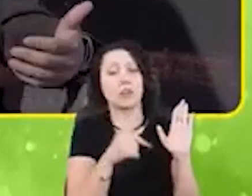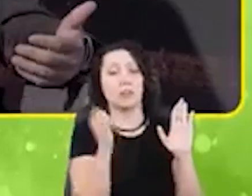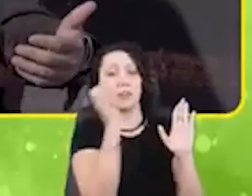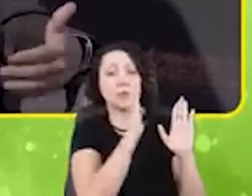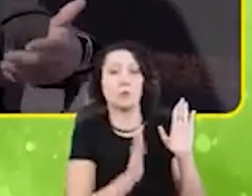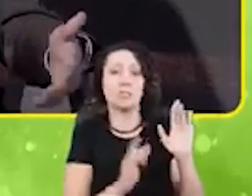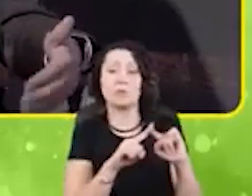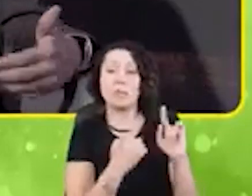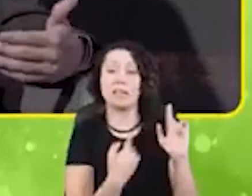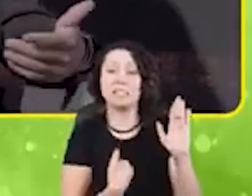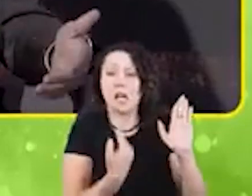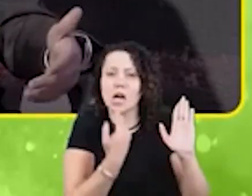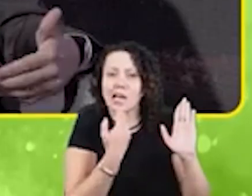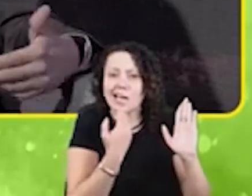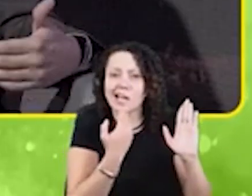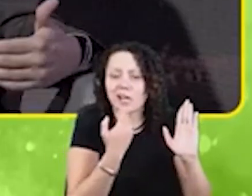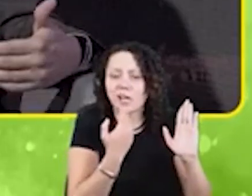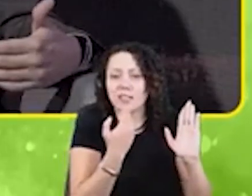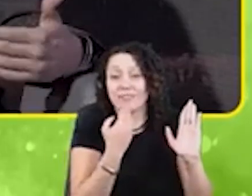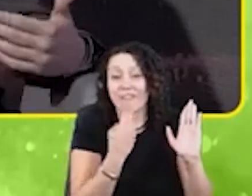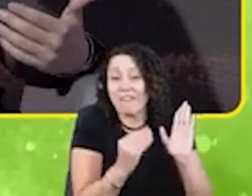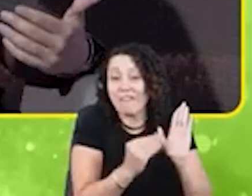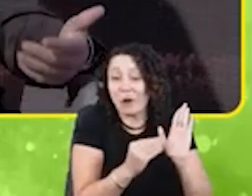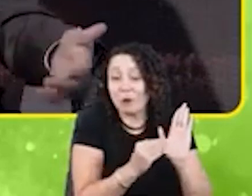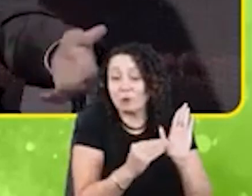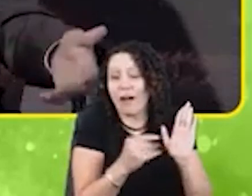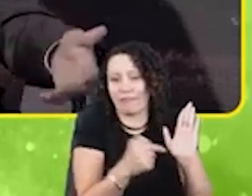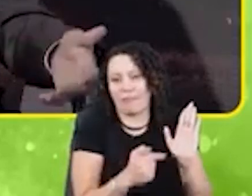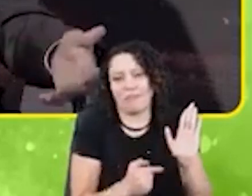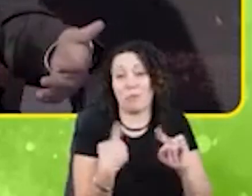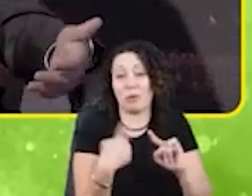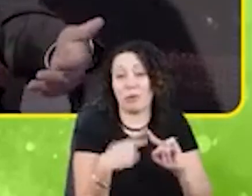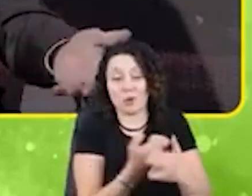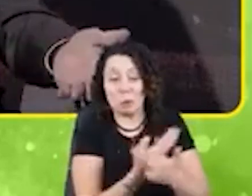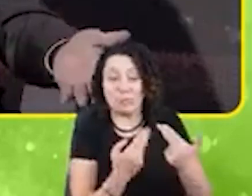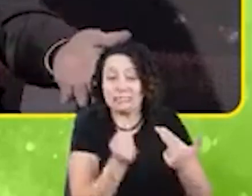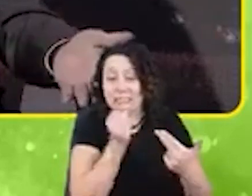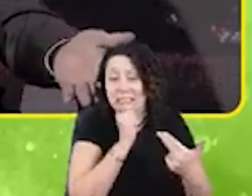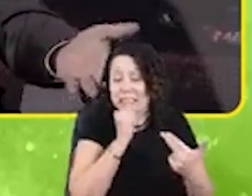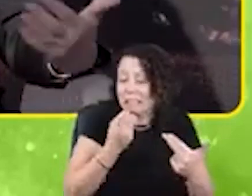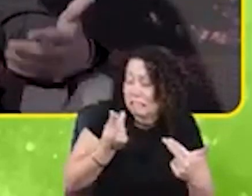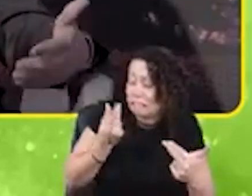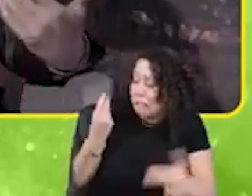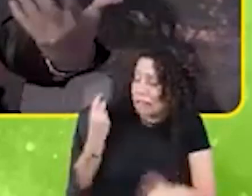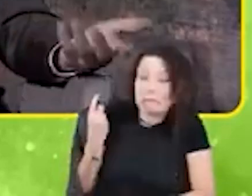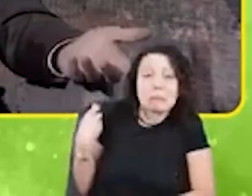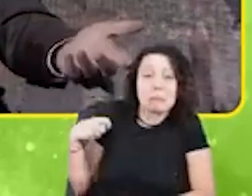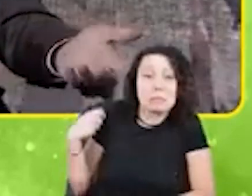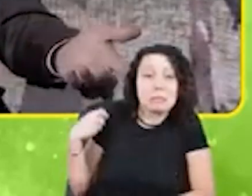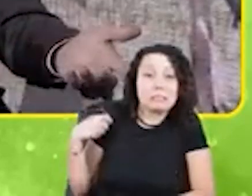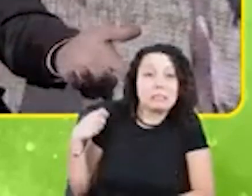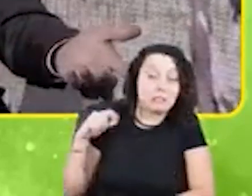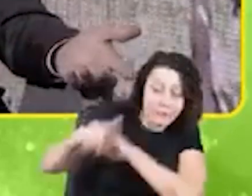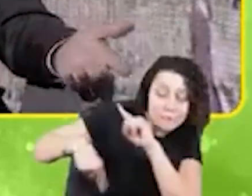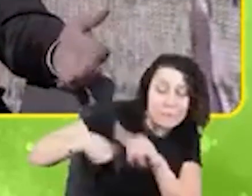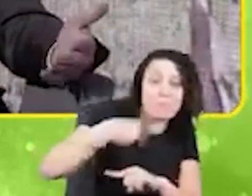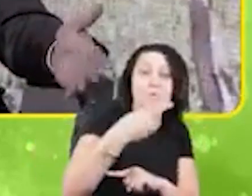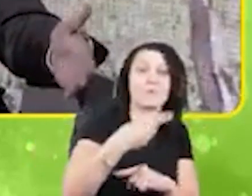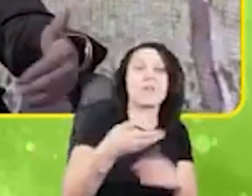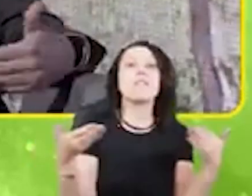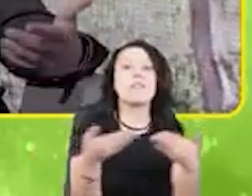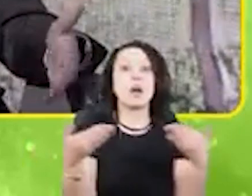contemplando os mecanismos e Instrumentos que já são já eram mecanismos antigos Aí hoje ela hoje nós temos em consulta pública